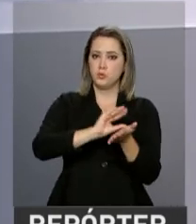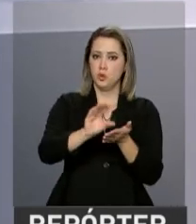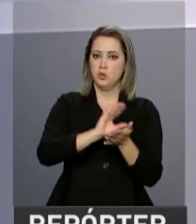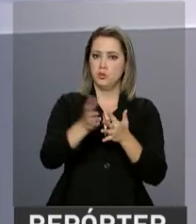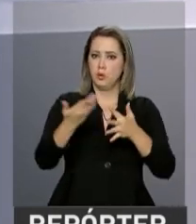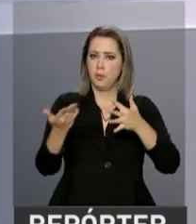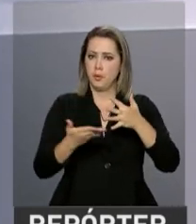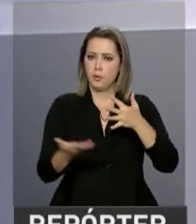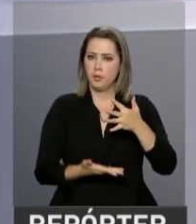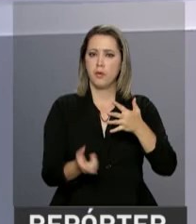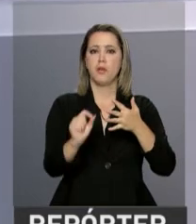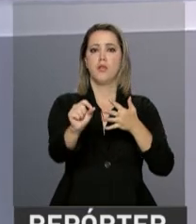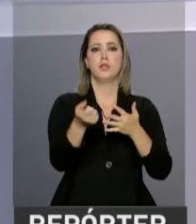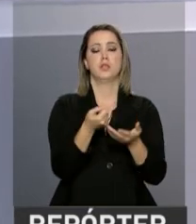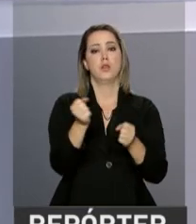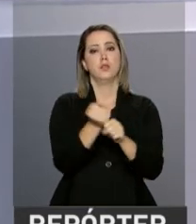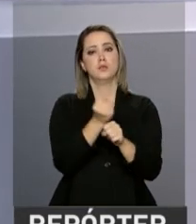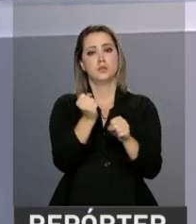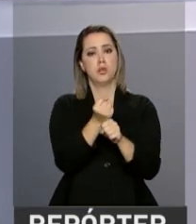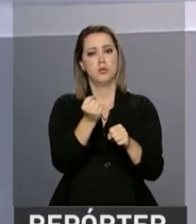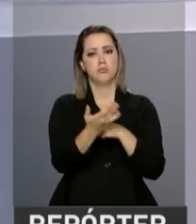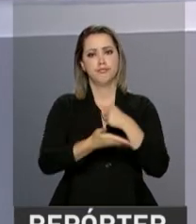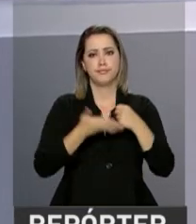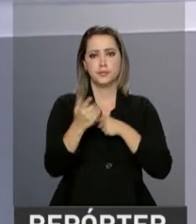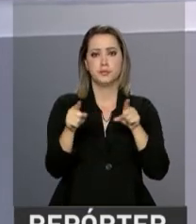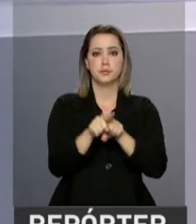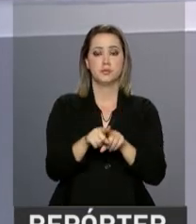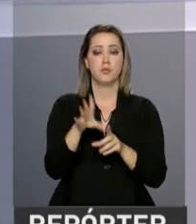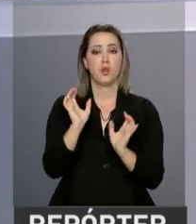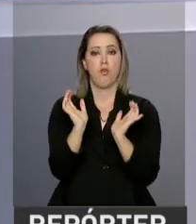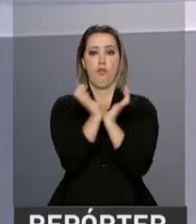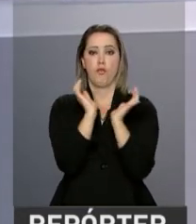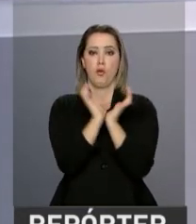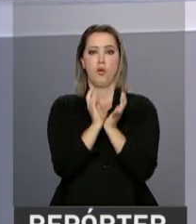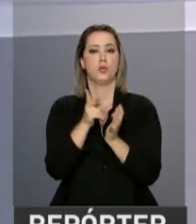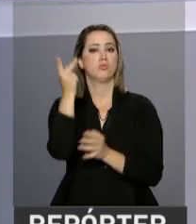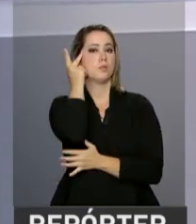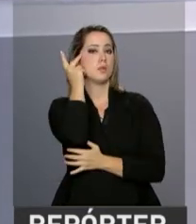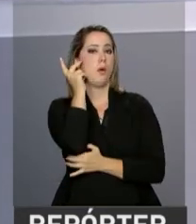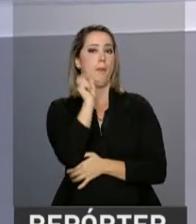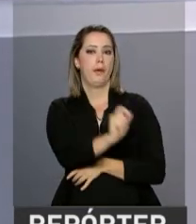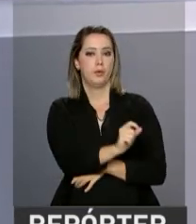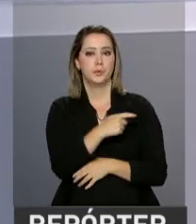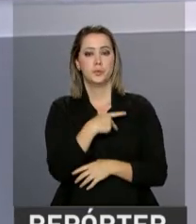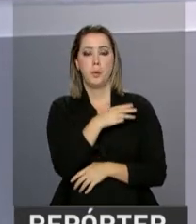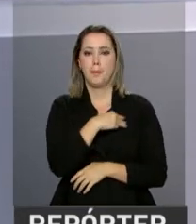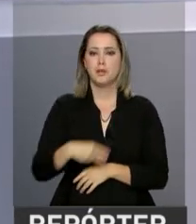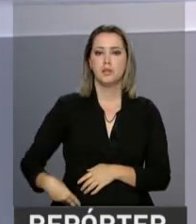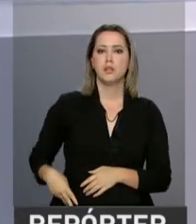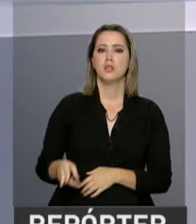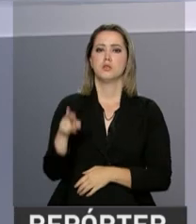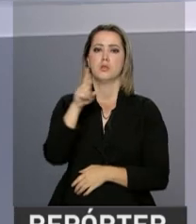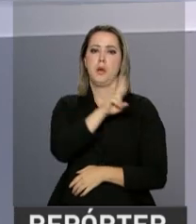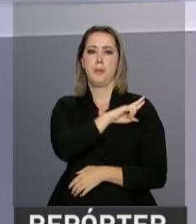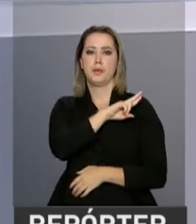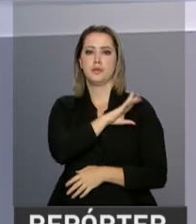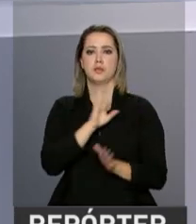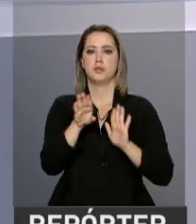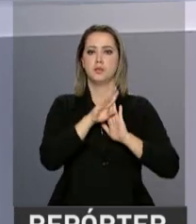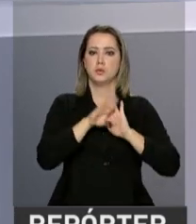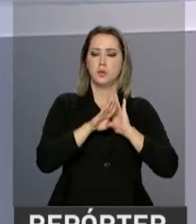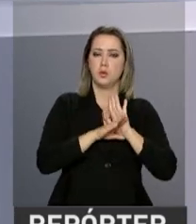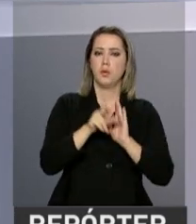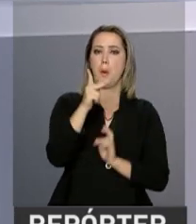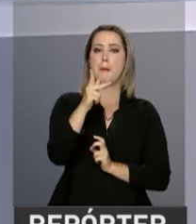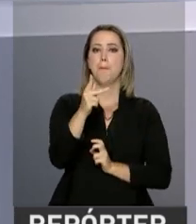foram temas do Fórum de Investimentos Brasil 2017 em São Paulo. Ministros, representantes do Programa de